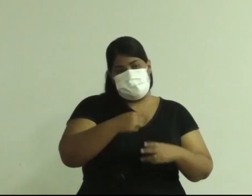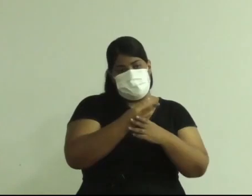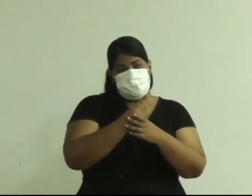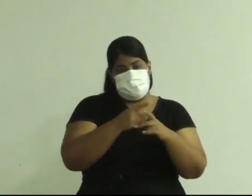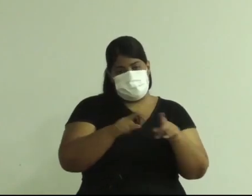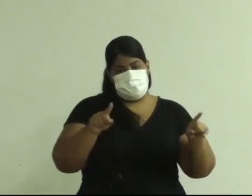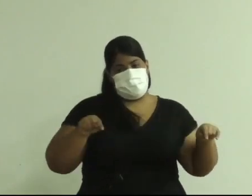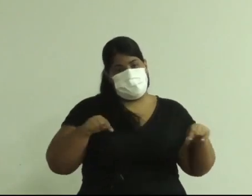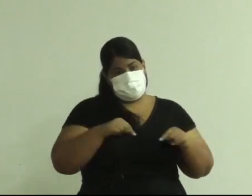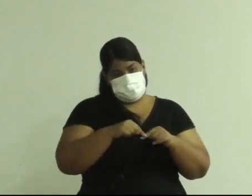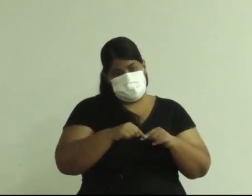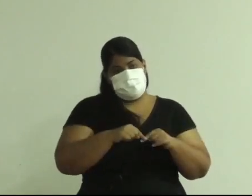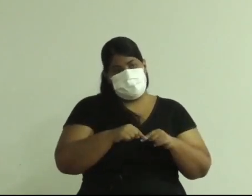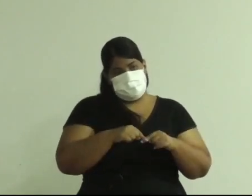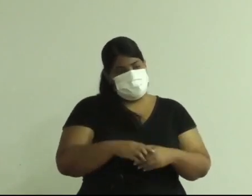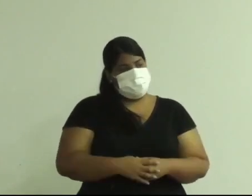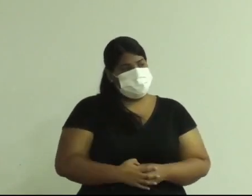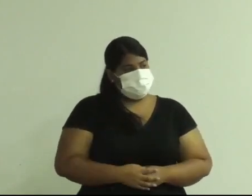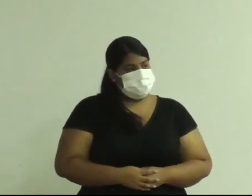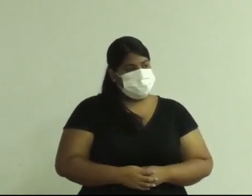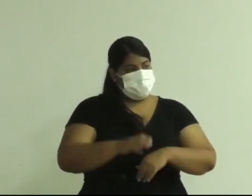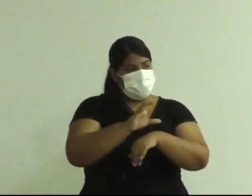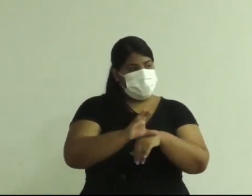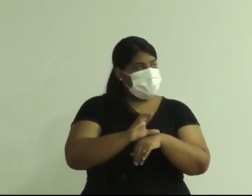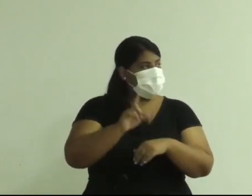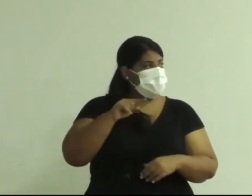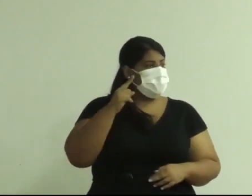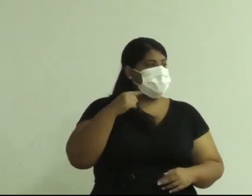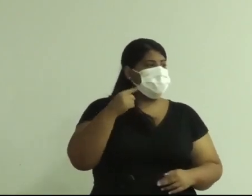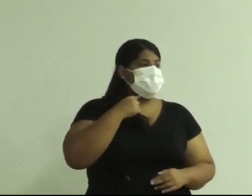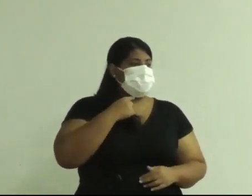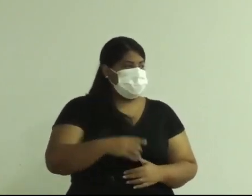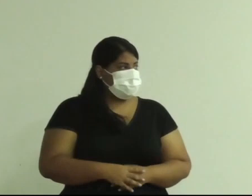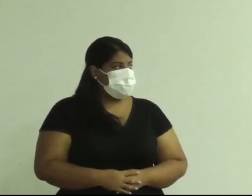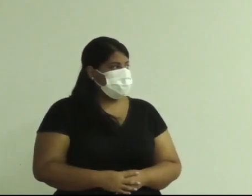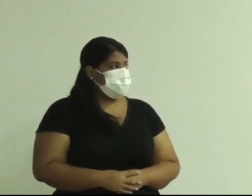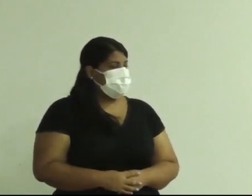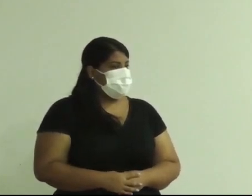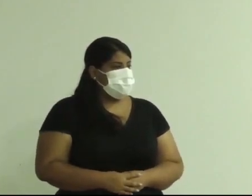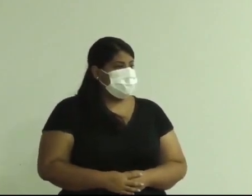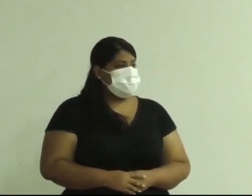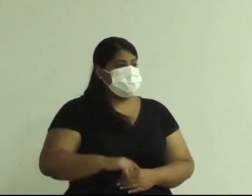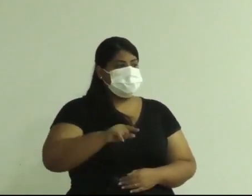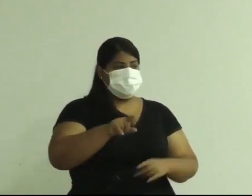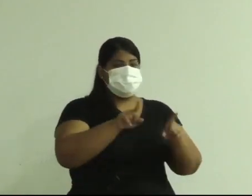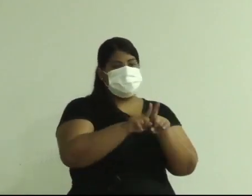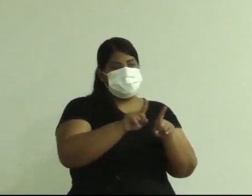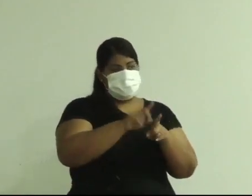nas salas de aula da Universidade Federal de Pernambuco, no curso de Direito. E isso também é